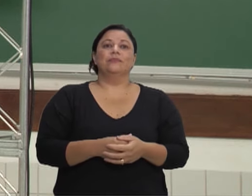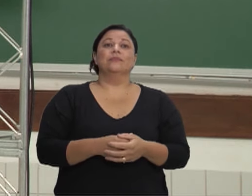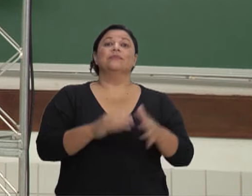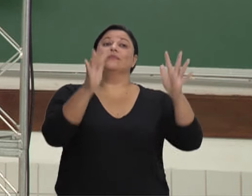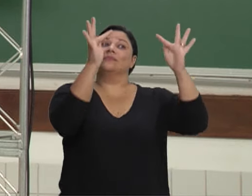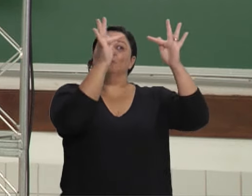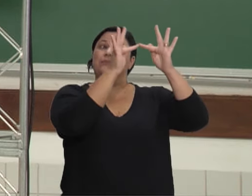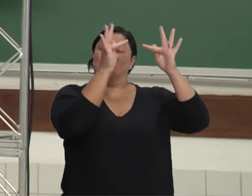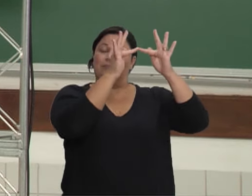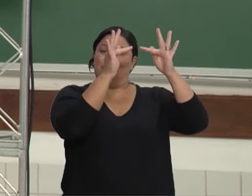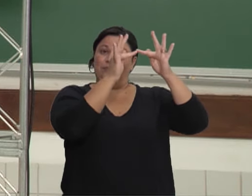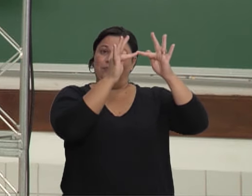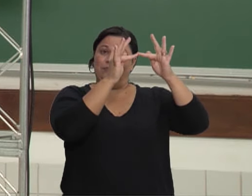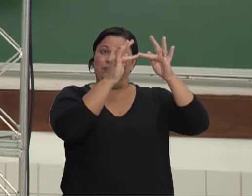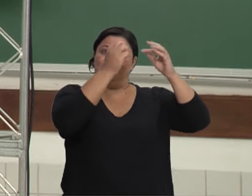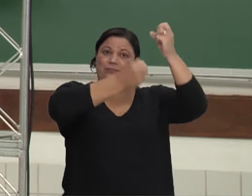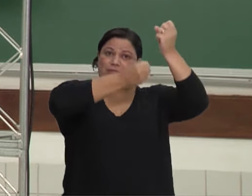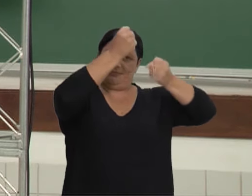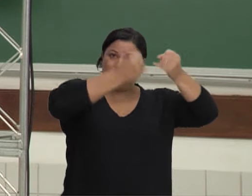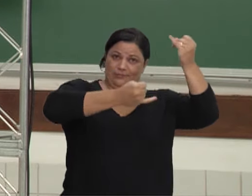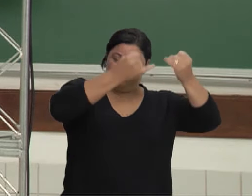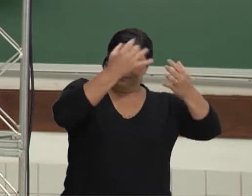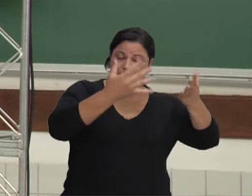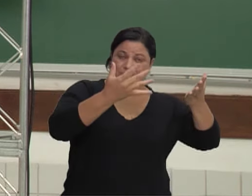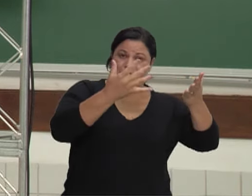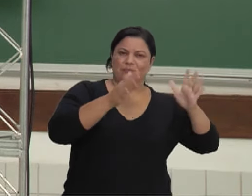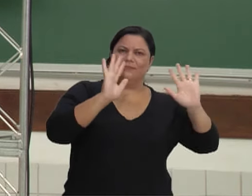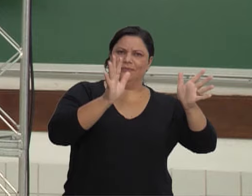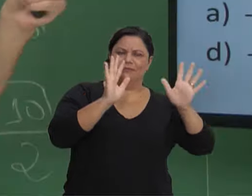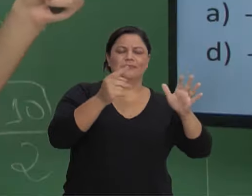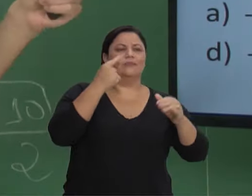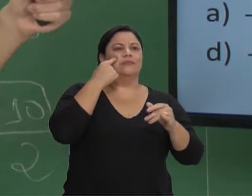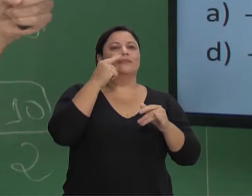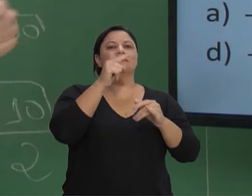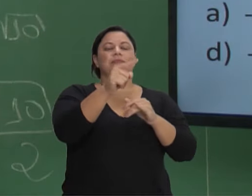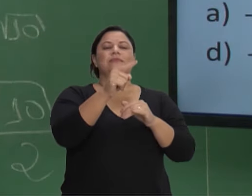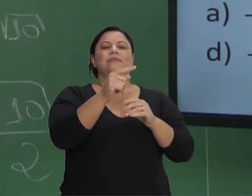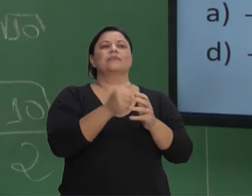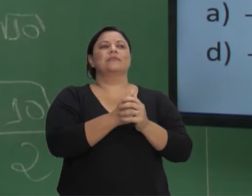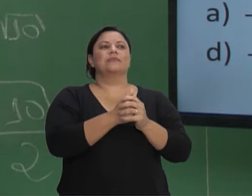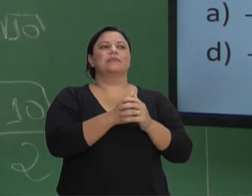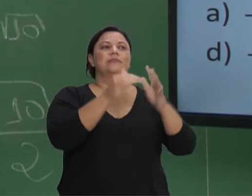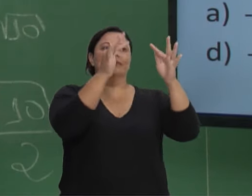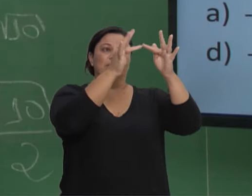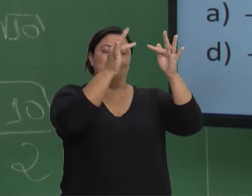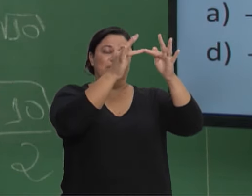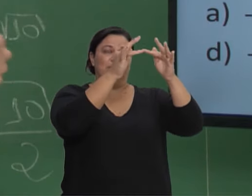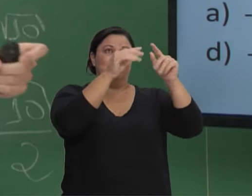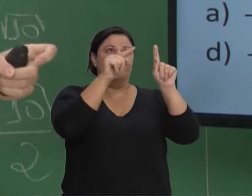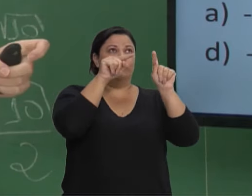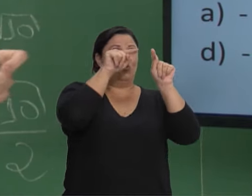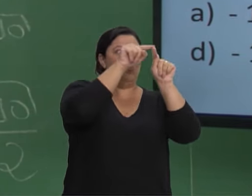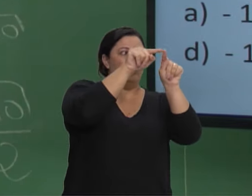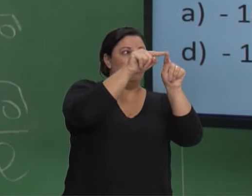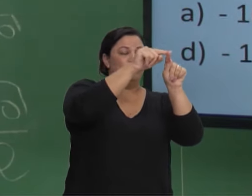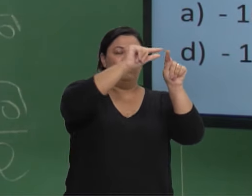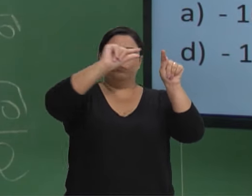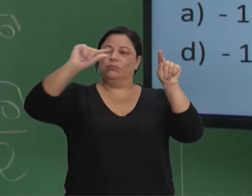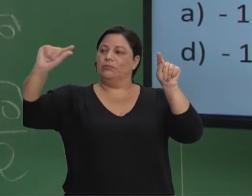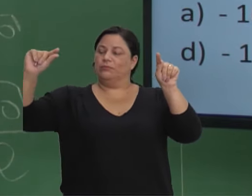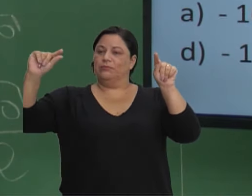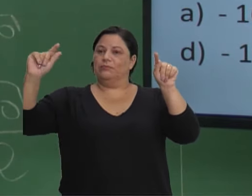fórmula, né, que a gente viu, fórmula da distância entre o ponto e a reta, eu vou